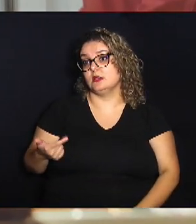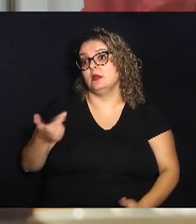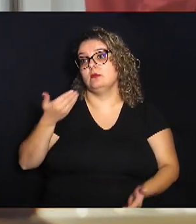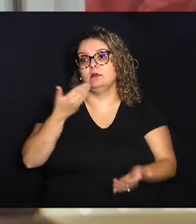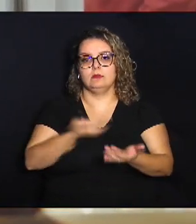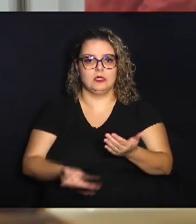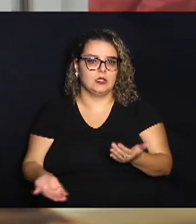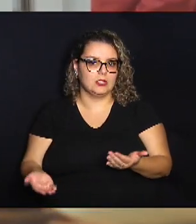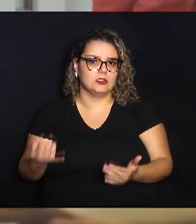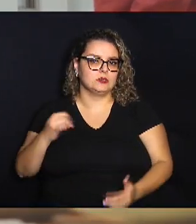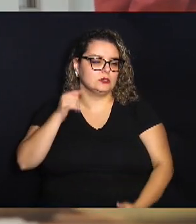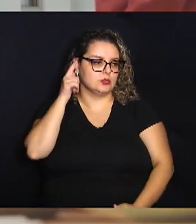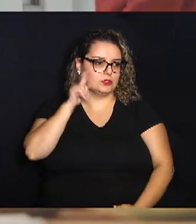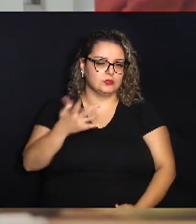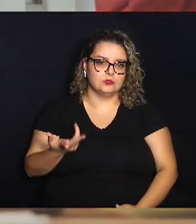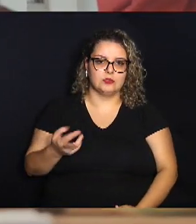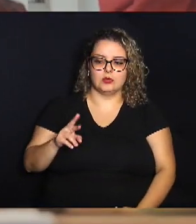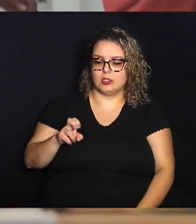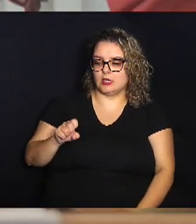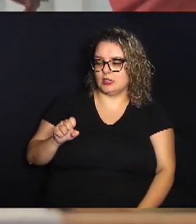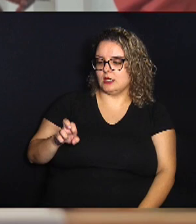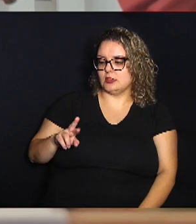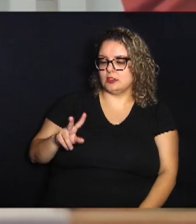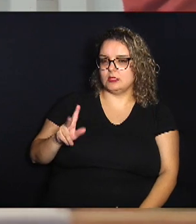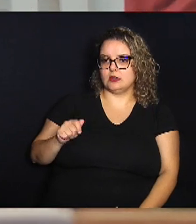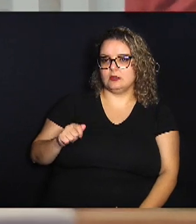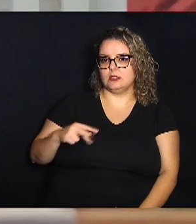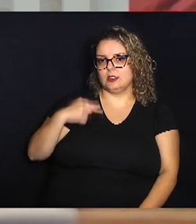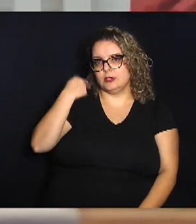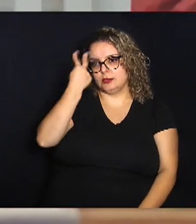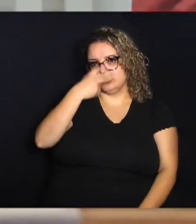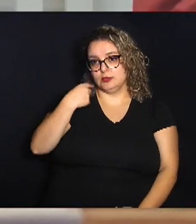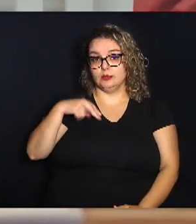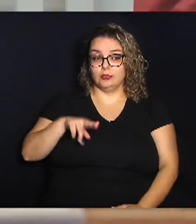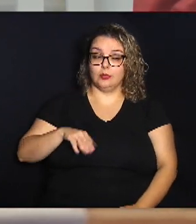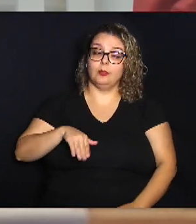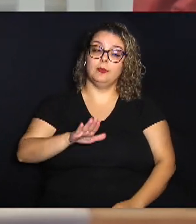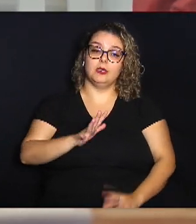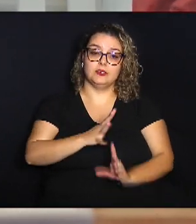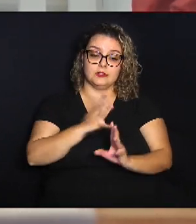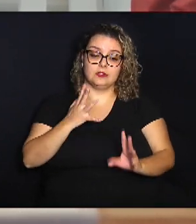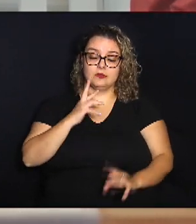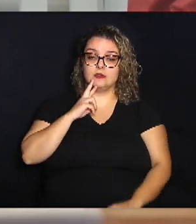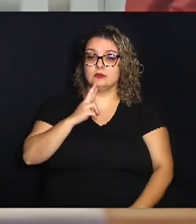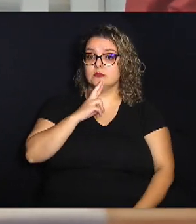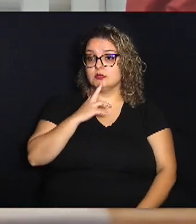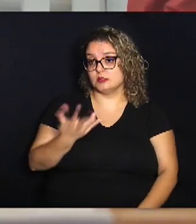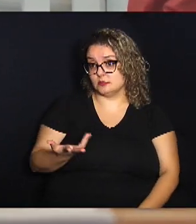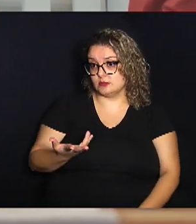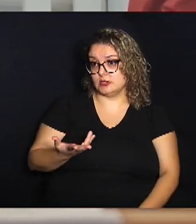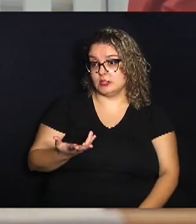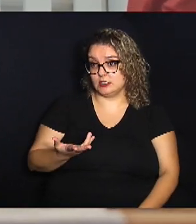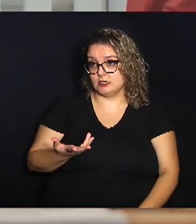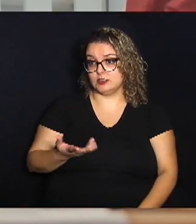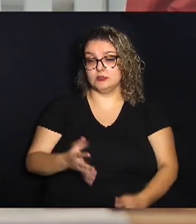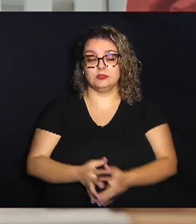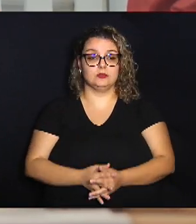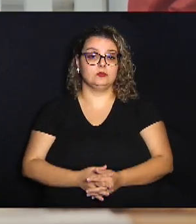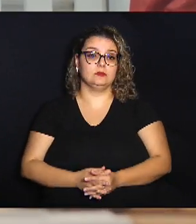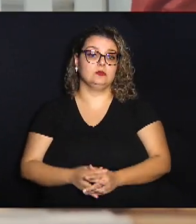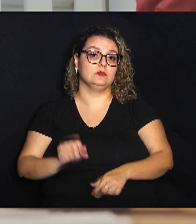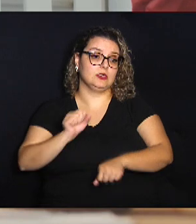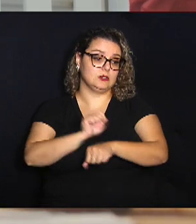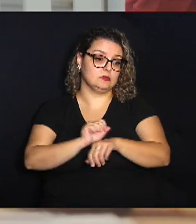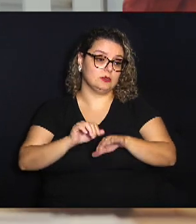se você não conseguir uma reserva, de ficar 2 horas até mais na fila de um restaurante para esperar uma